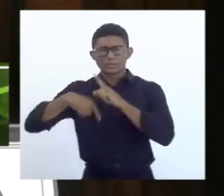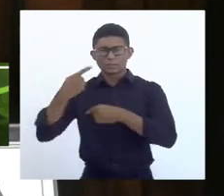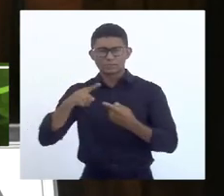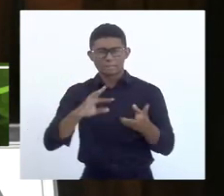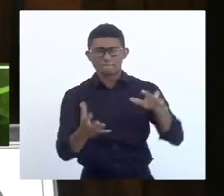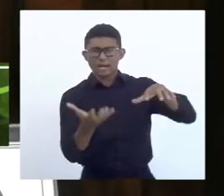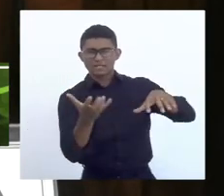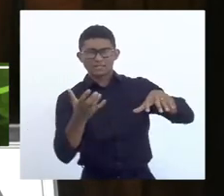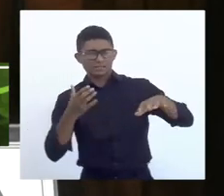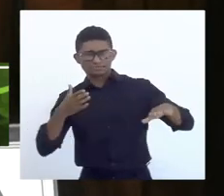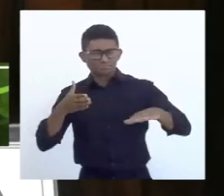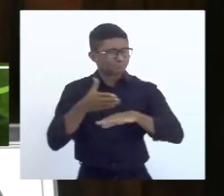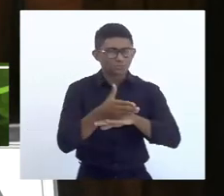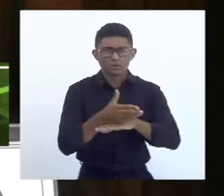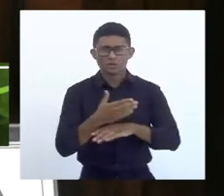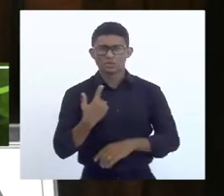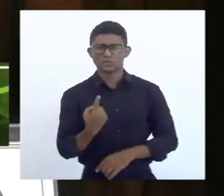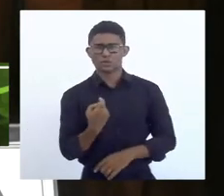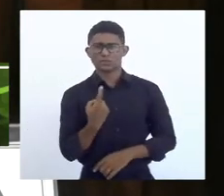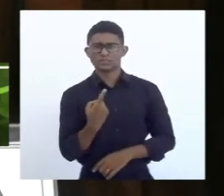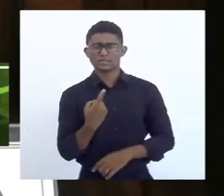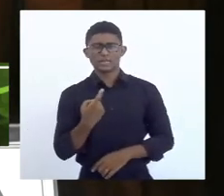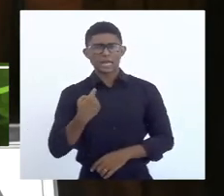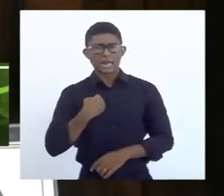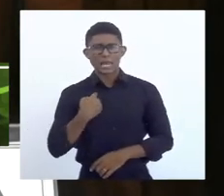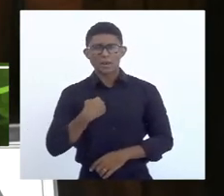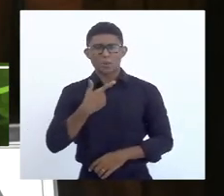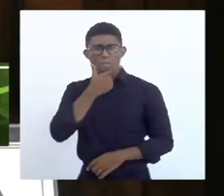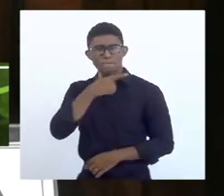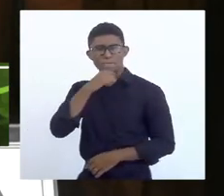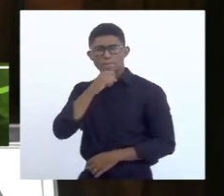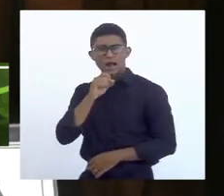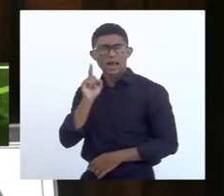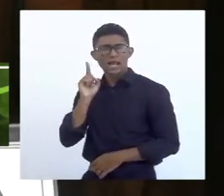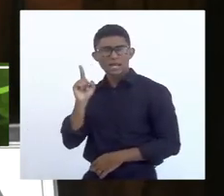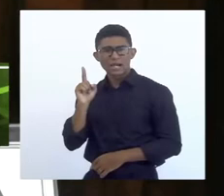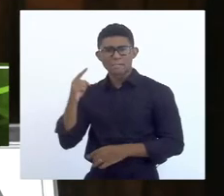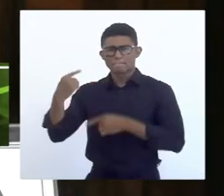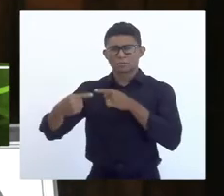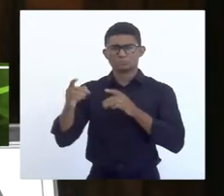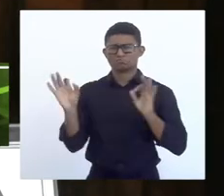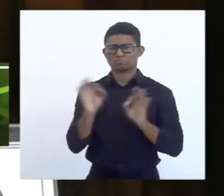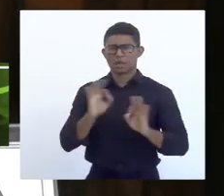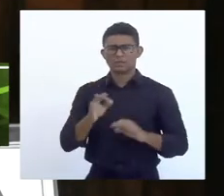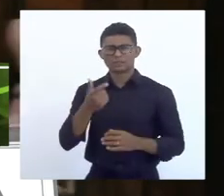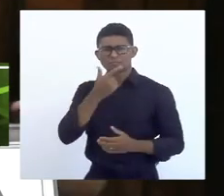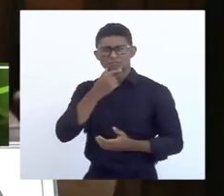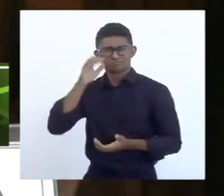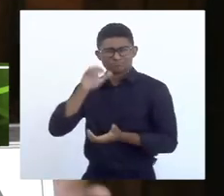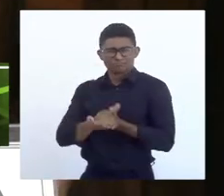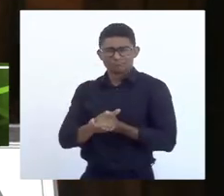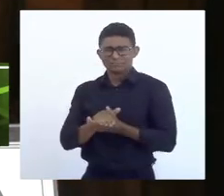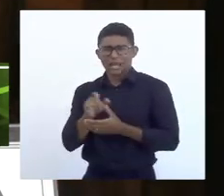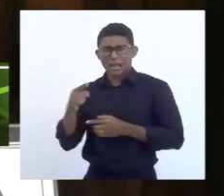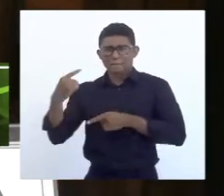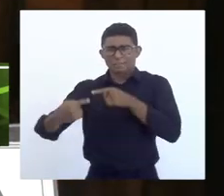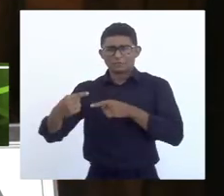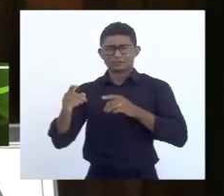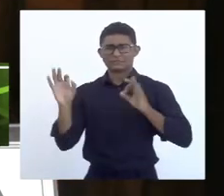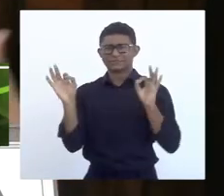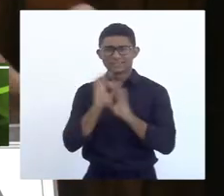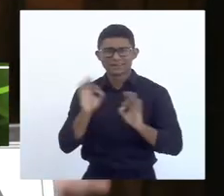sem ter um sobrenome importante, sem ter um pai político, um marido político, enfim, sem ter nada que me